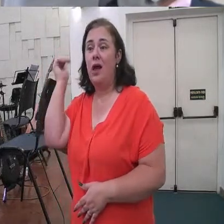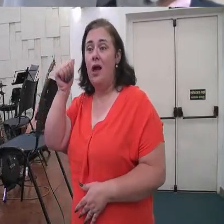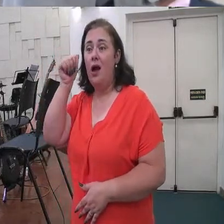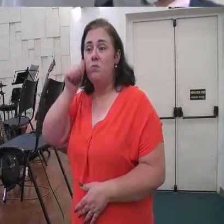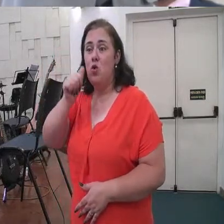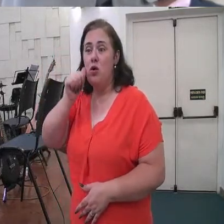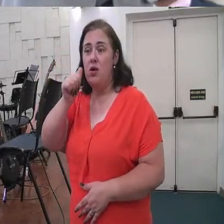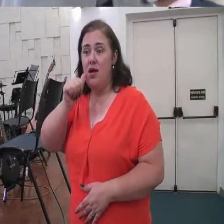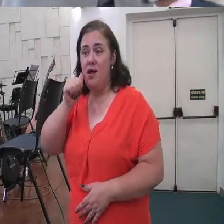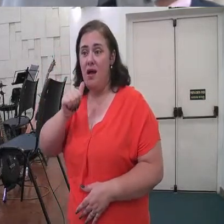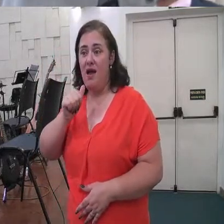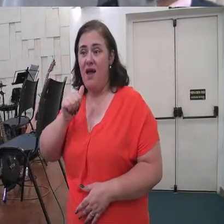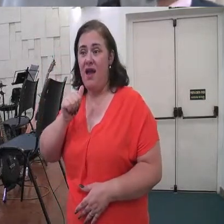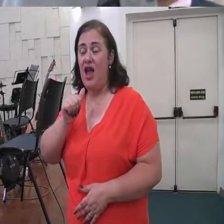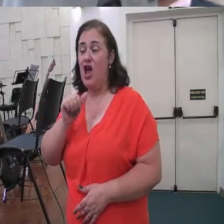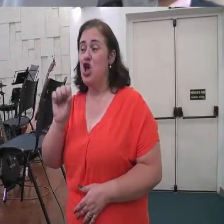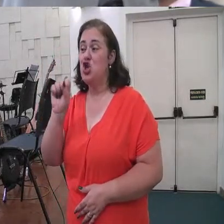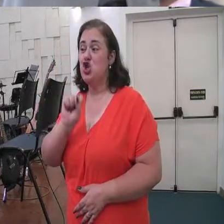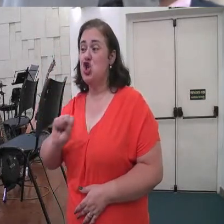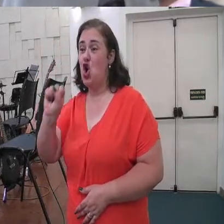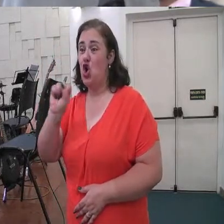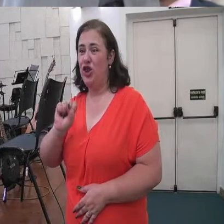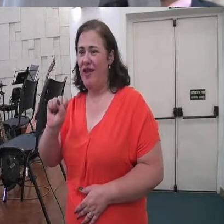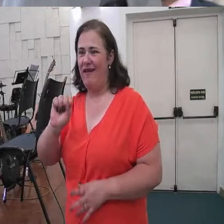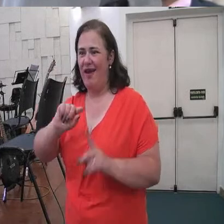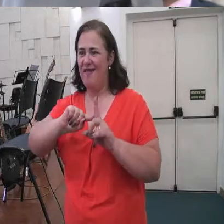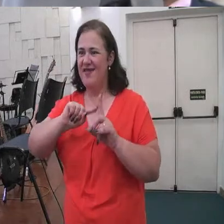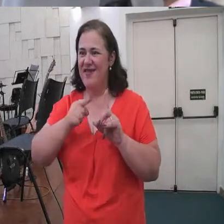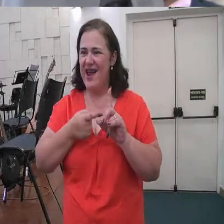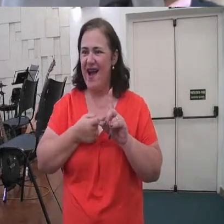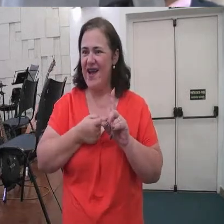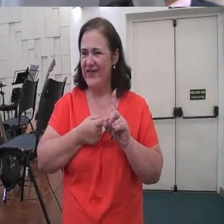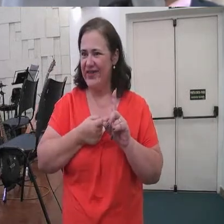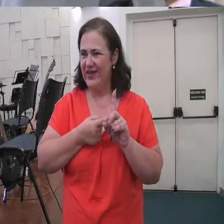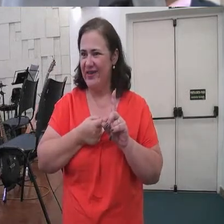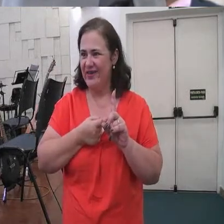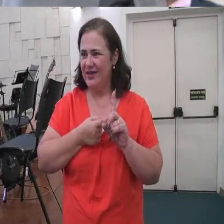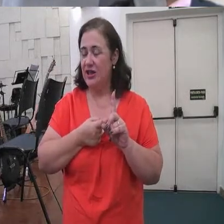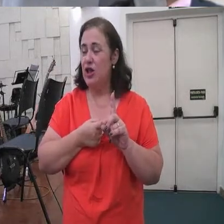Maria corria risco de ser apedrejada se fosse denunciada.